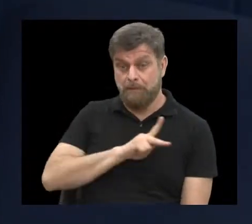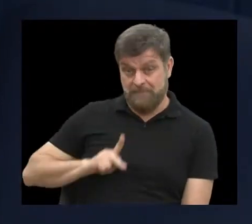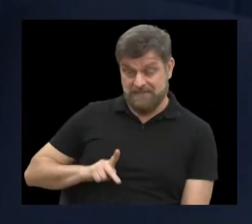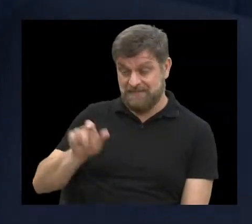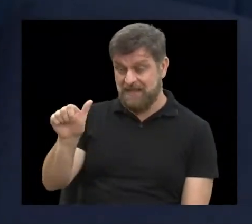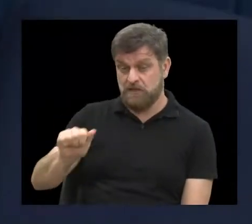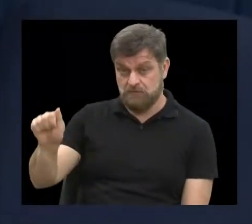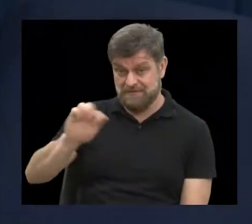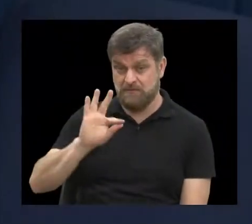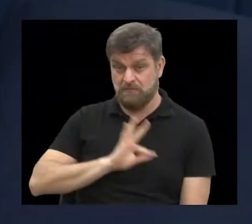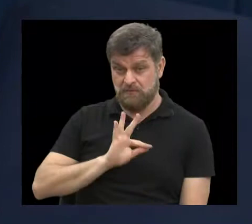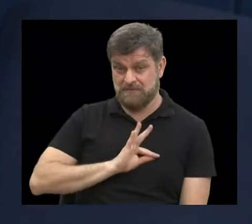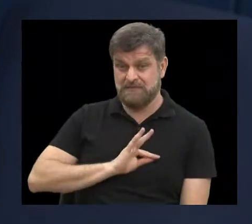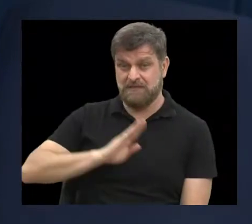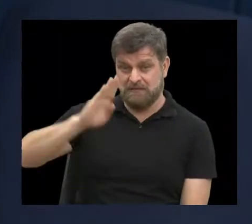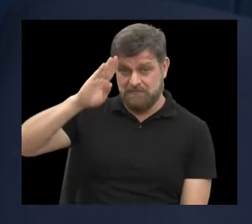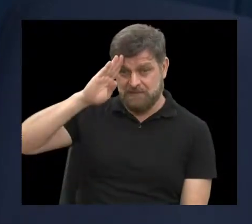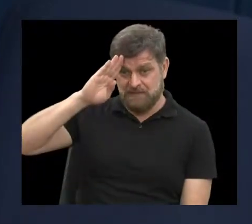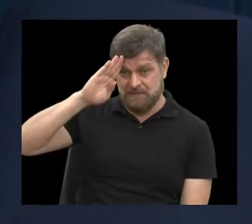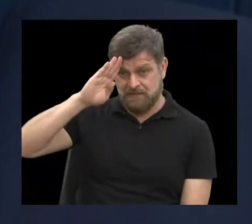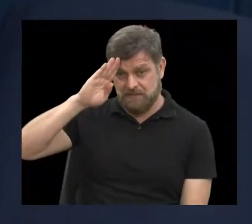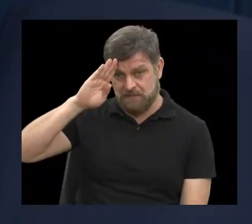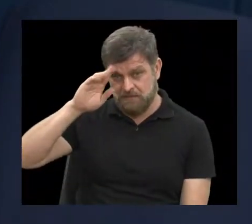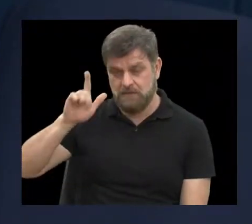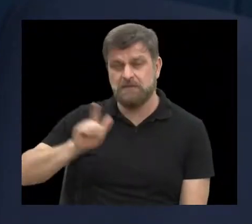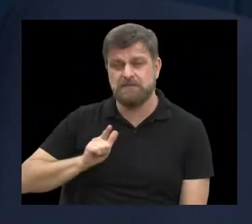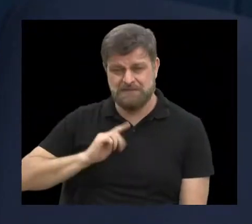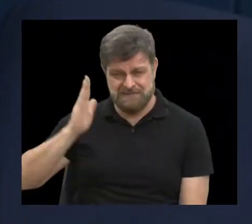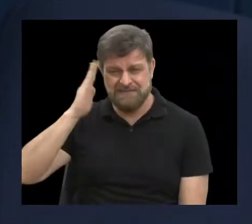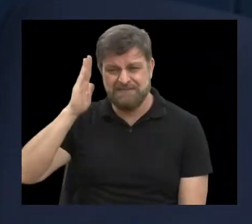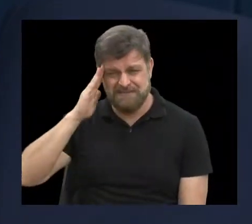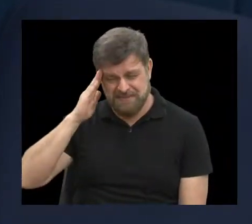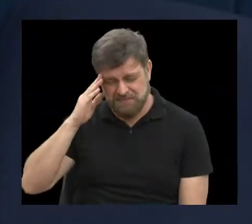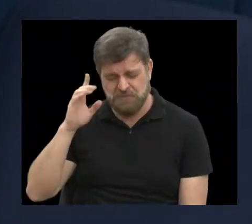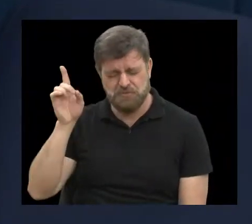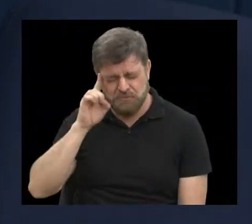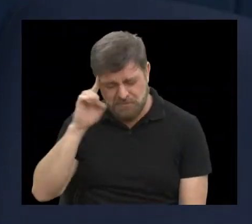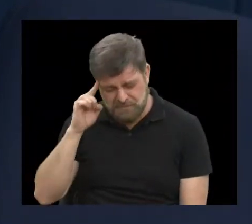militares. Periodicamente a gente convive com esse tipo de coisa, né?